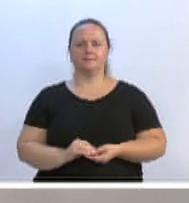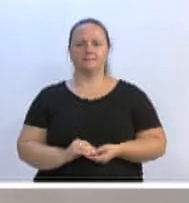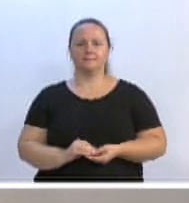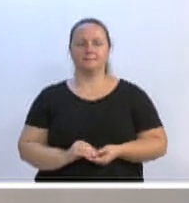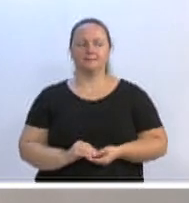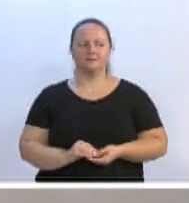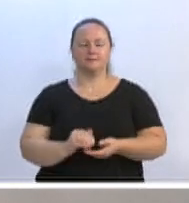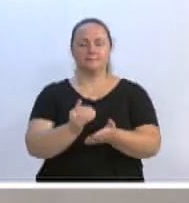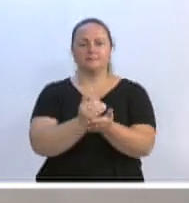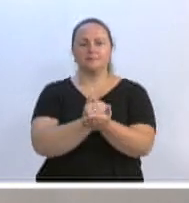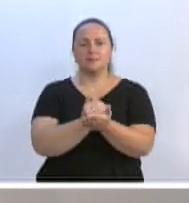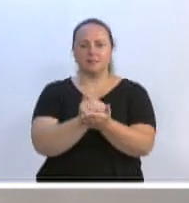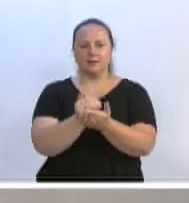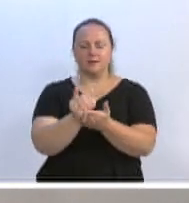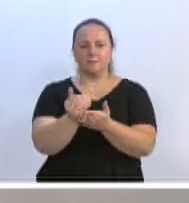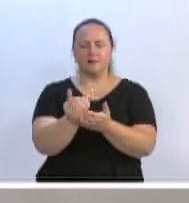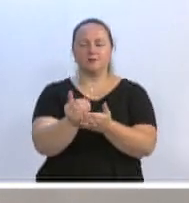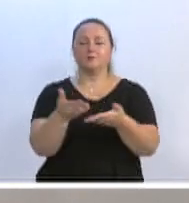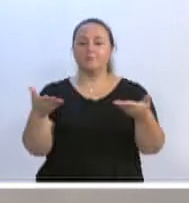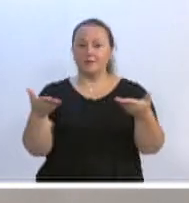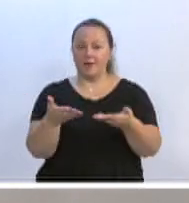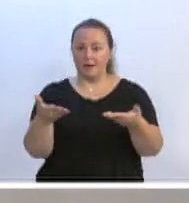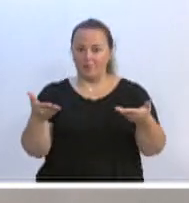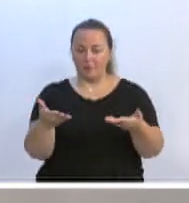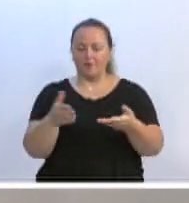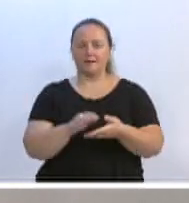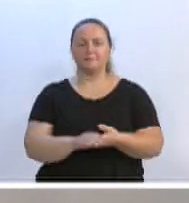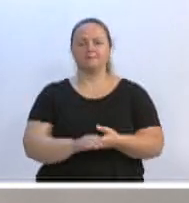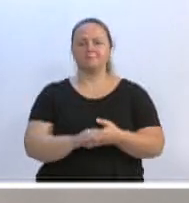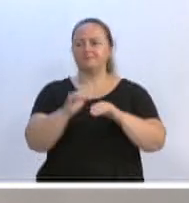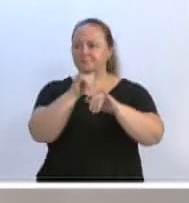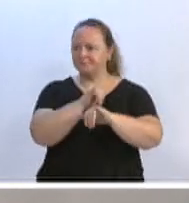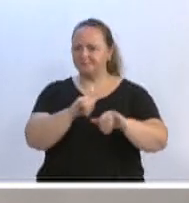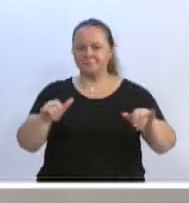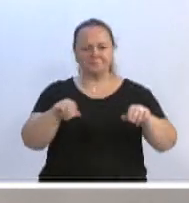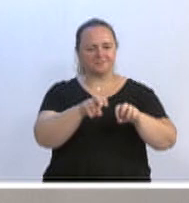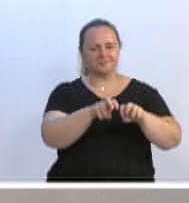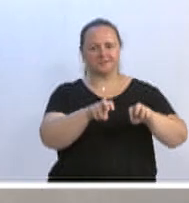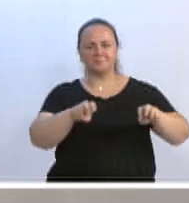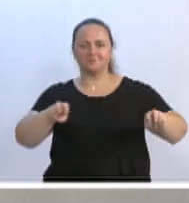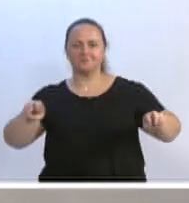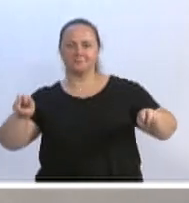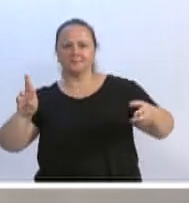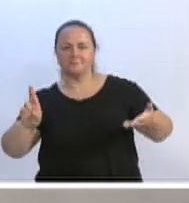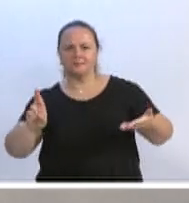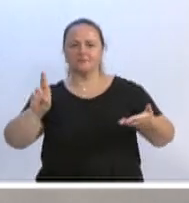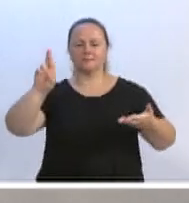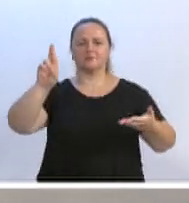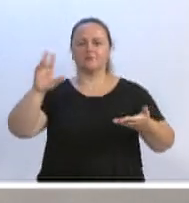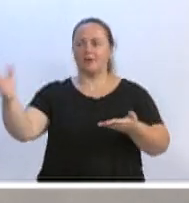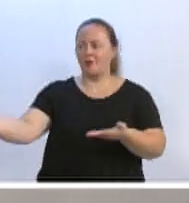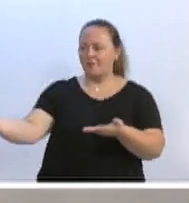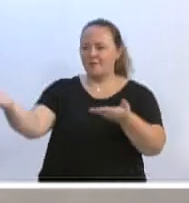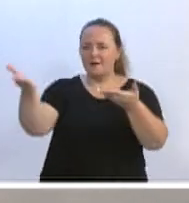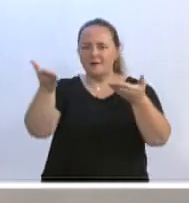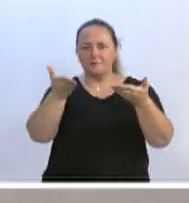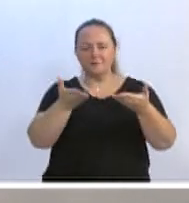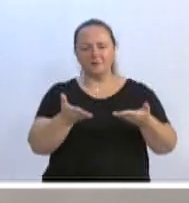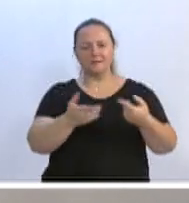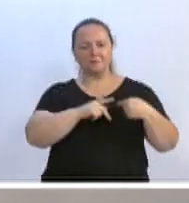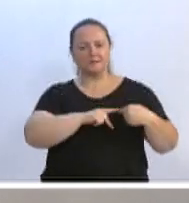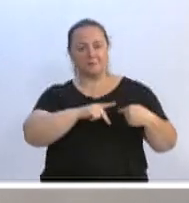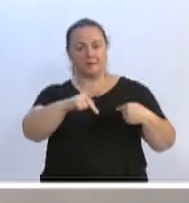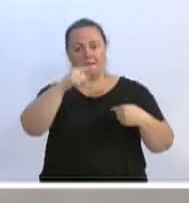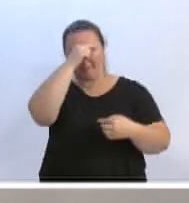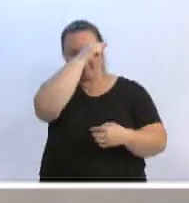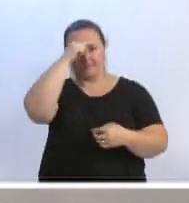Para dar início a essa solenidade, vamos anunciar a composição da mesa dos trabalhos e convidamos o excelentíssimo senhor